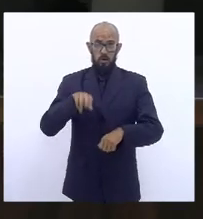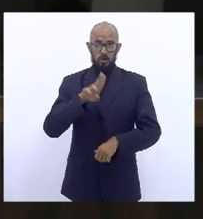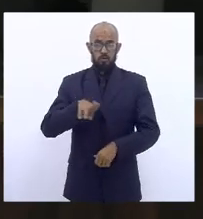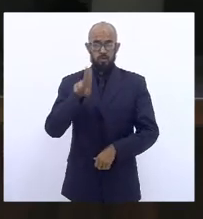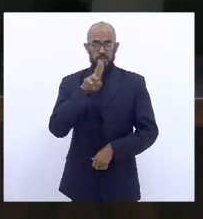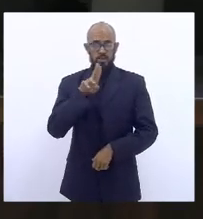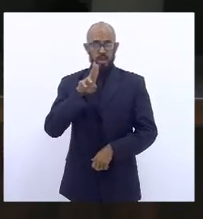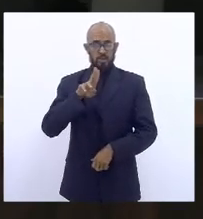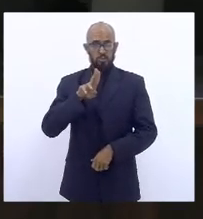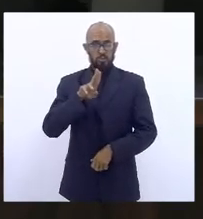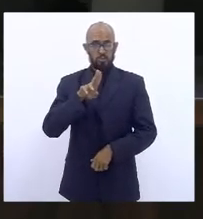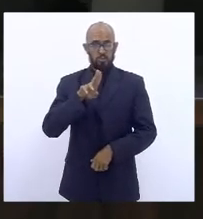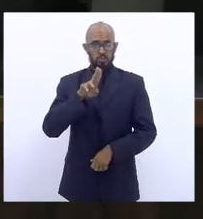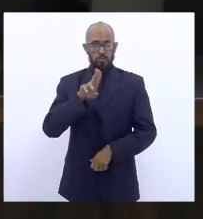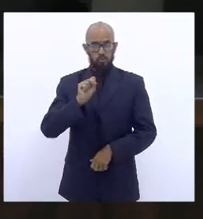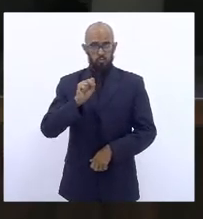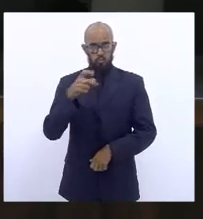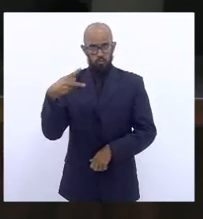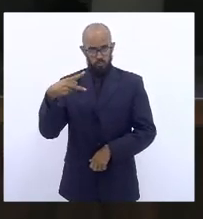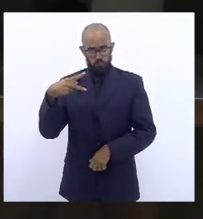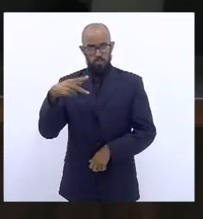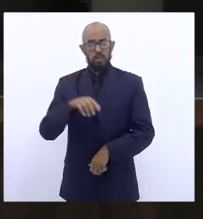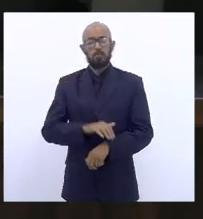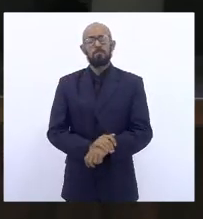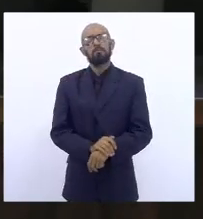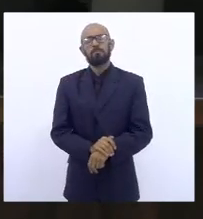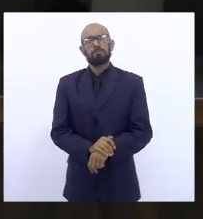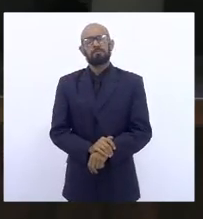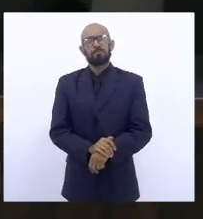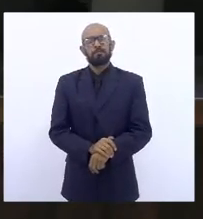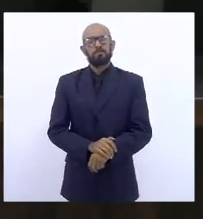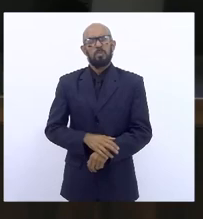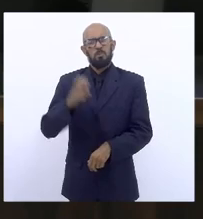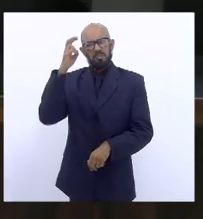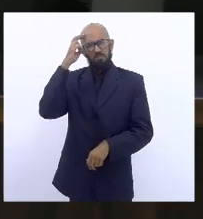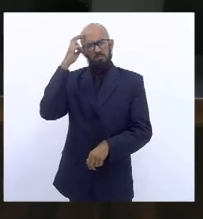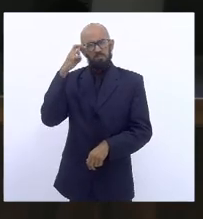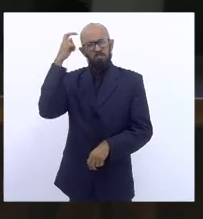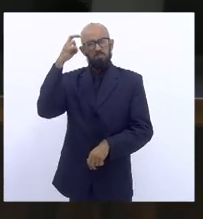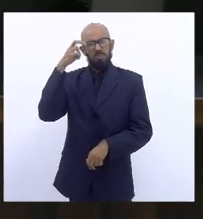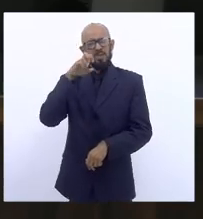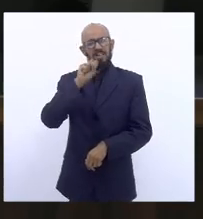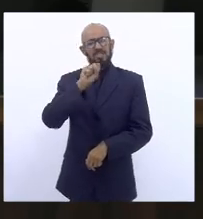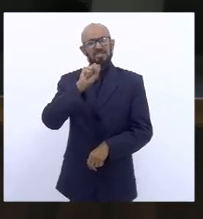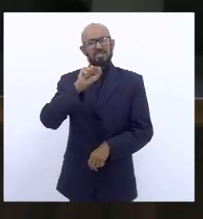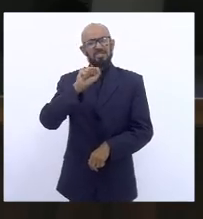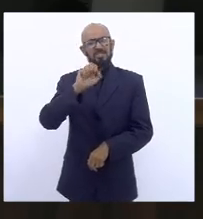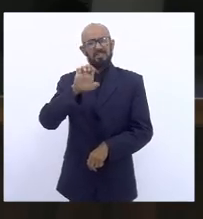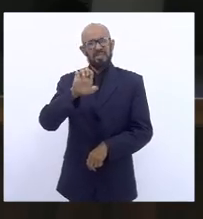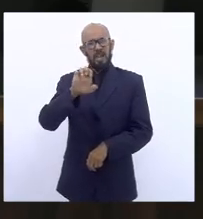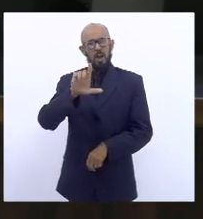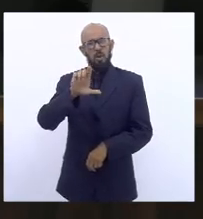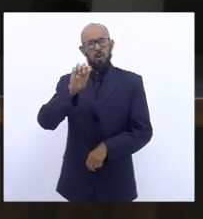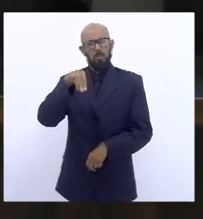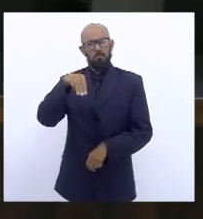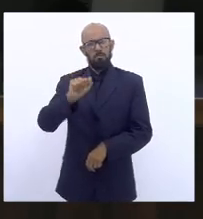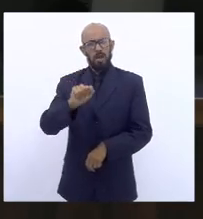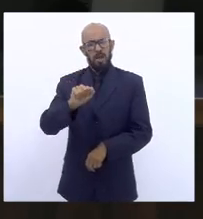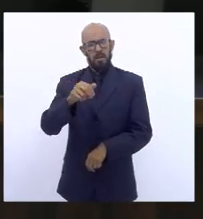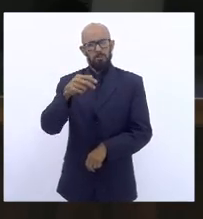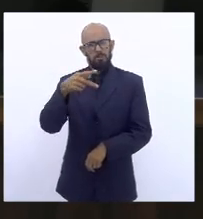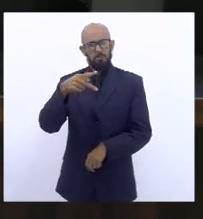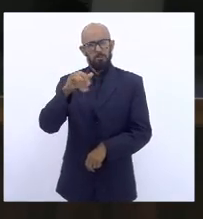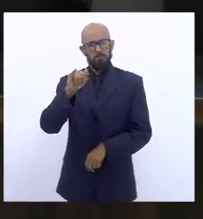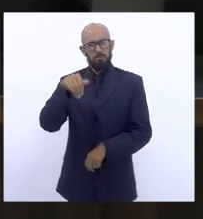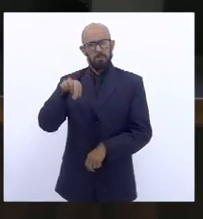Paulo, uma grande intelectual do campo da educação no Brasil, chamada Selma Garrido Pimenta, que